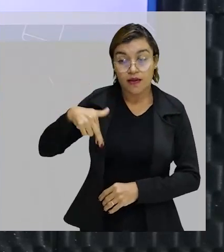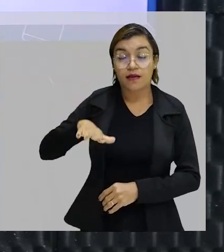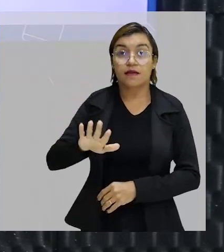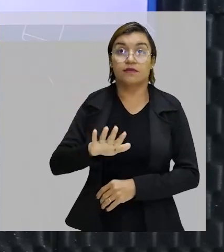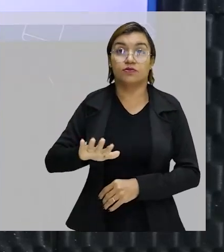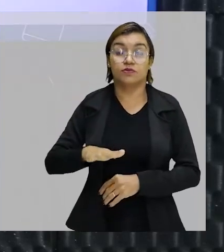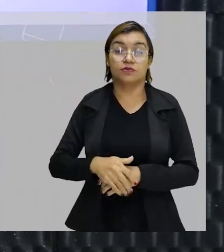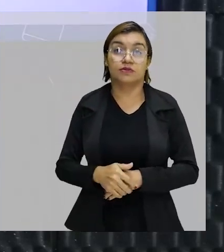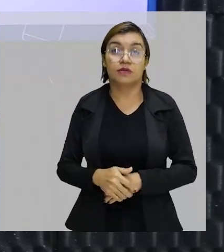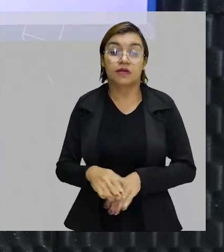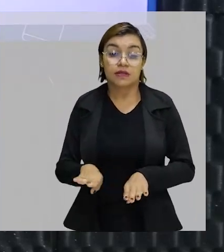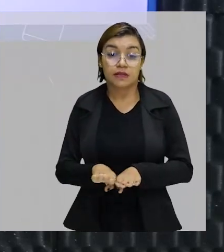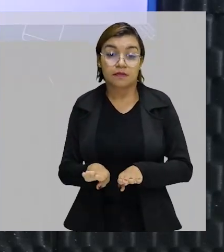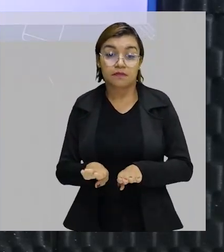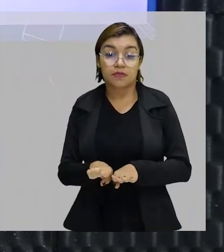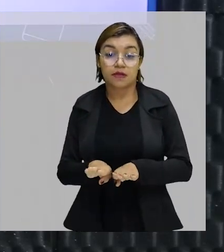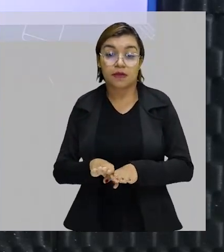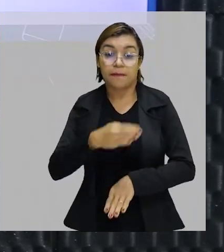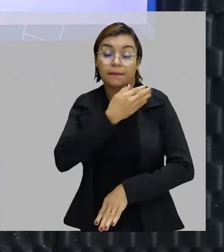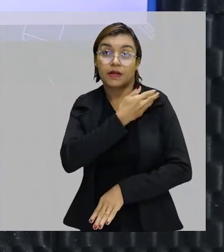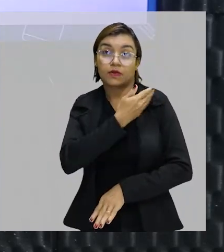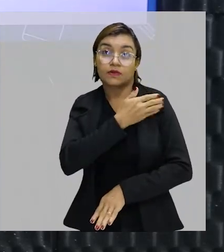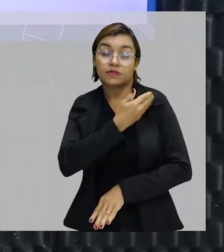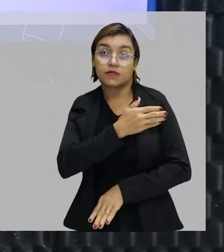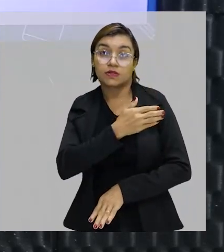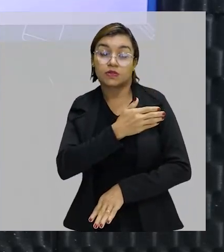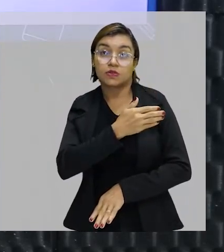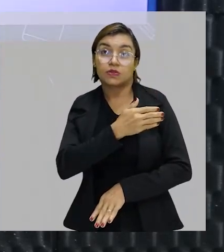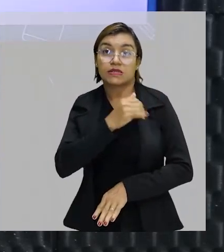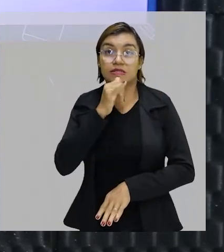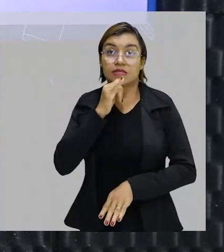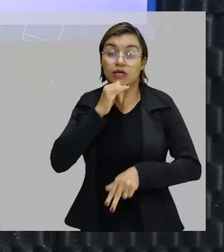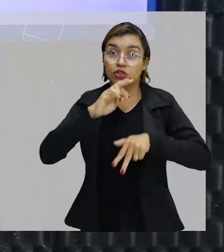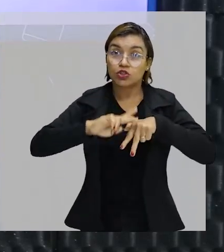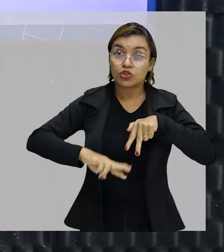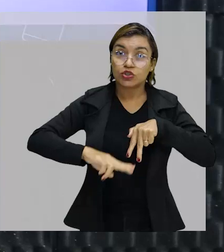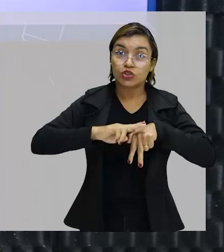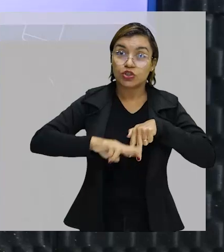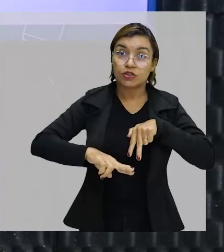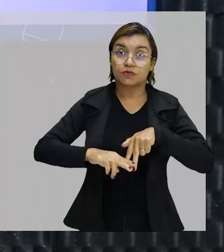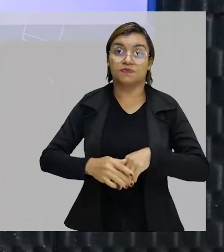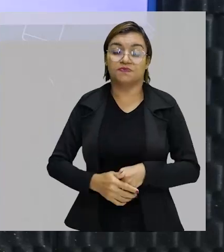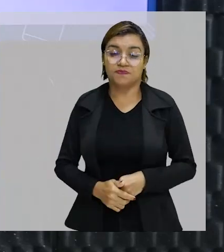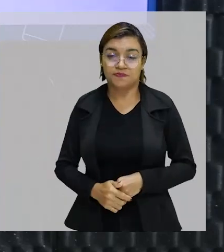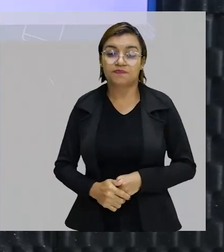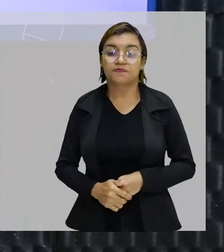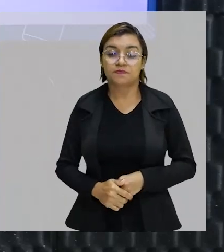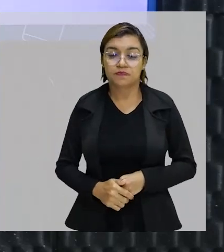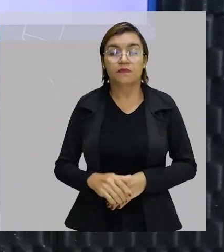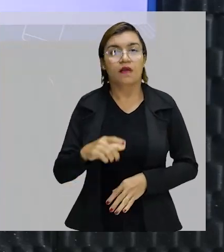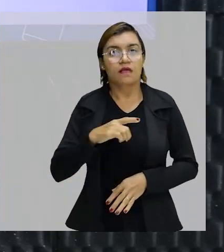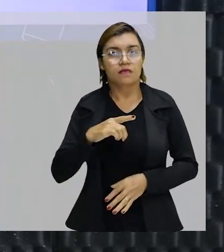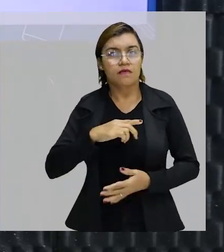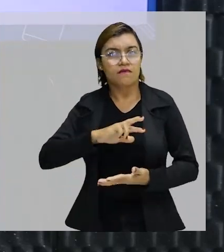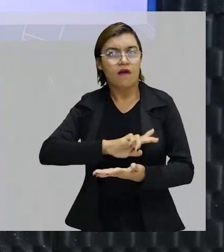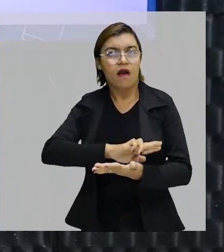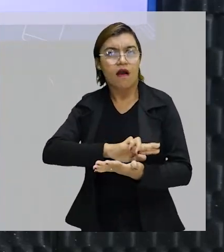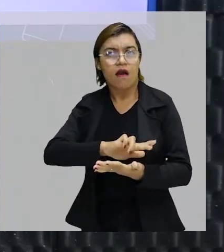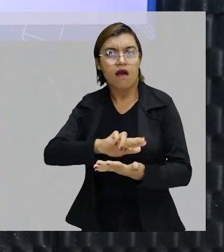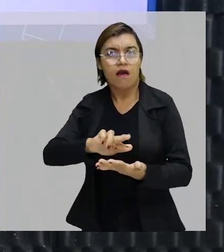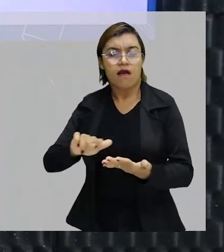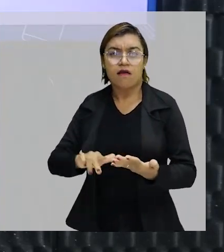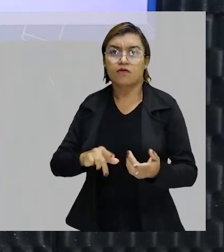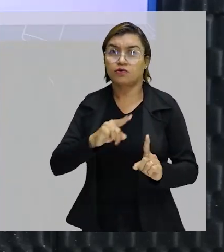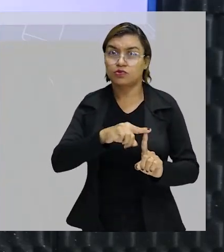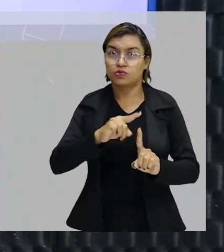aula, a gente vai falar sobre o preconceito sexual e também de gênero, combinado? Então olha só, são muitos tipos de preconceito e eu